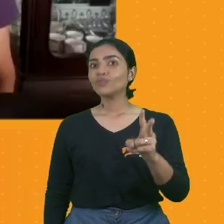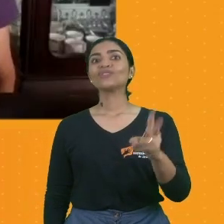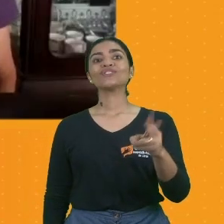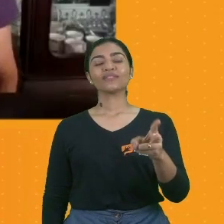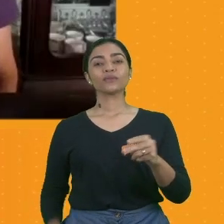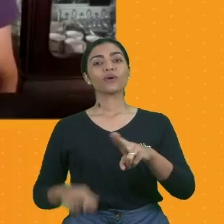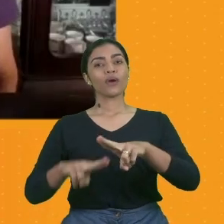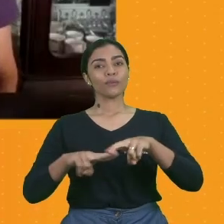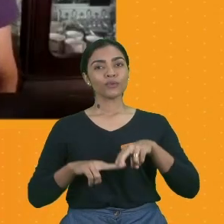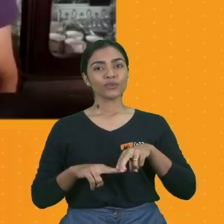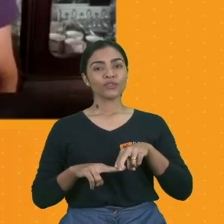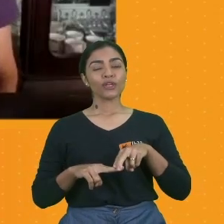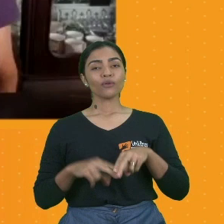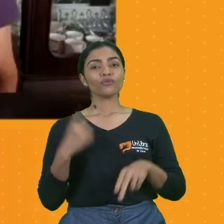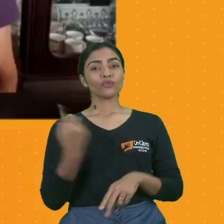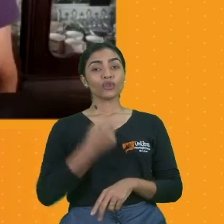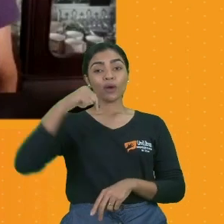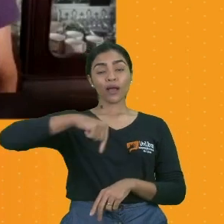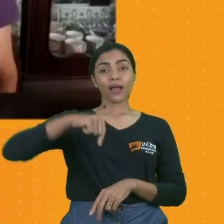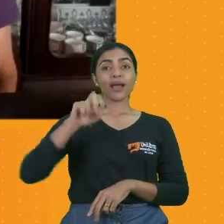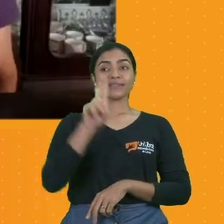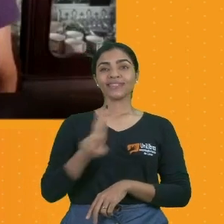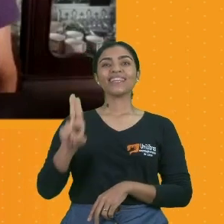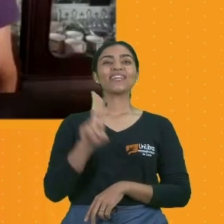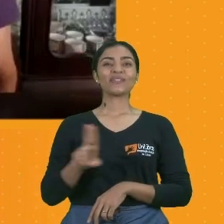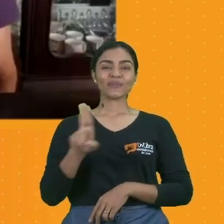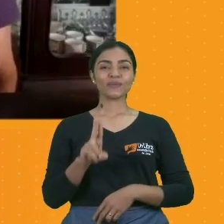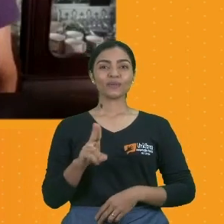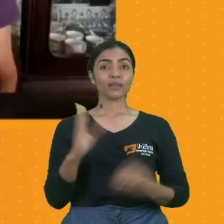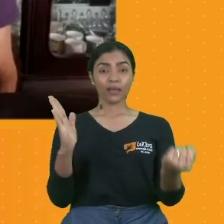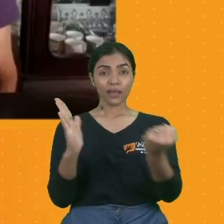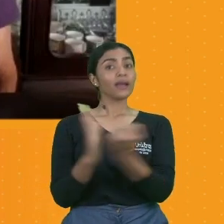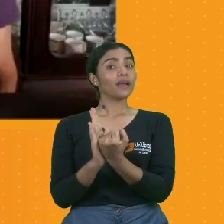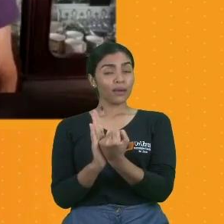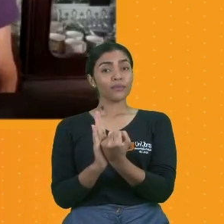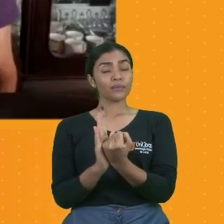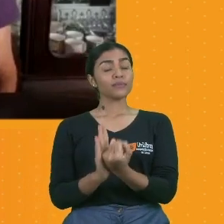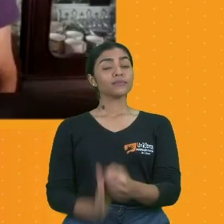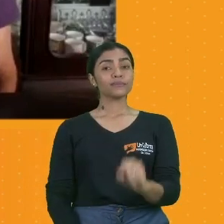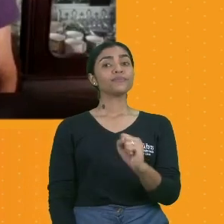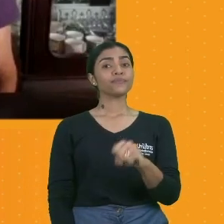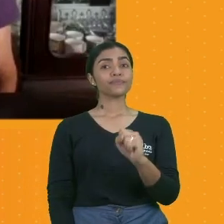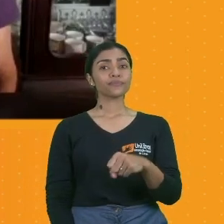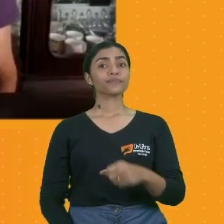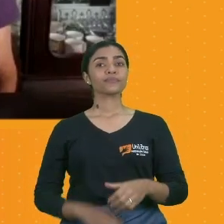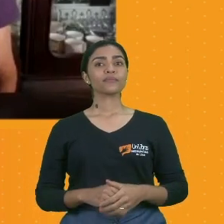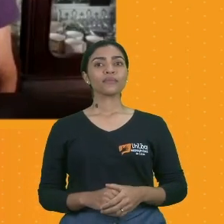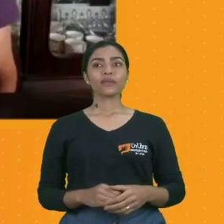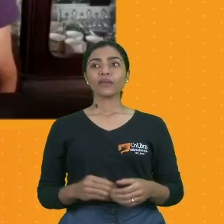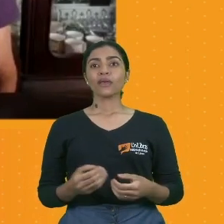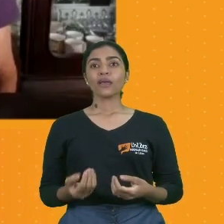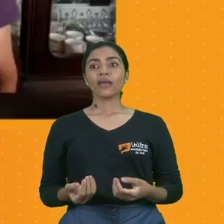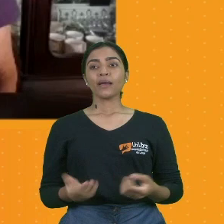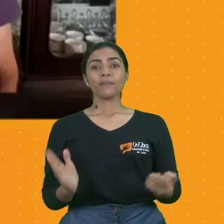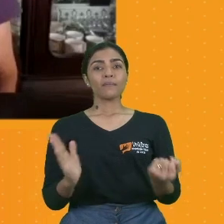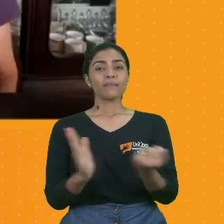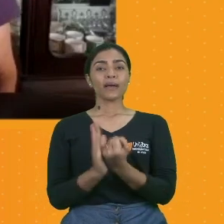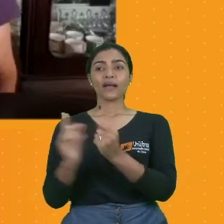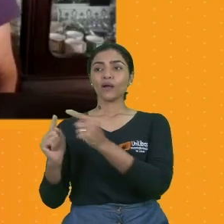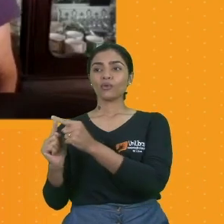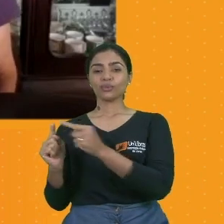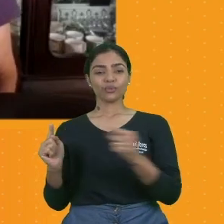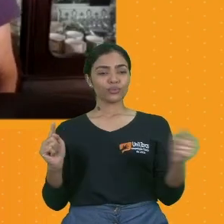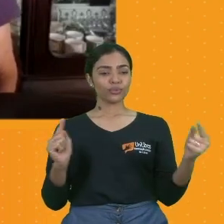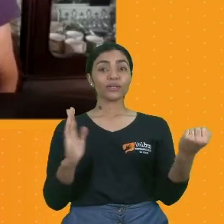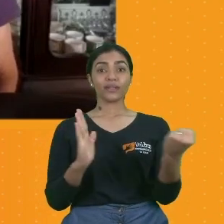tá usando aqui vão dizer ele foi o marco né ele ele marcou um momento acho